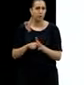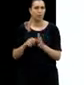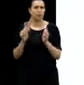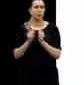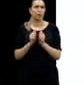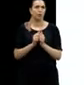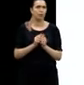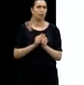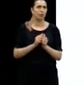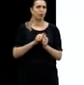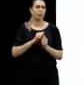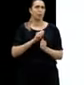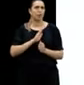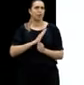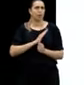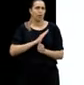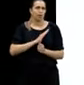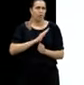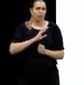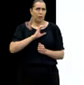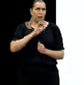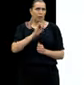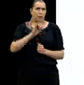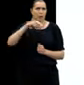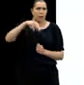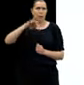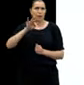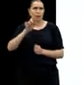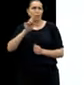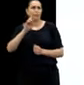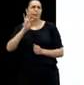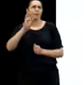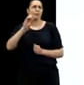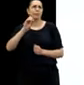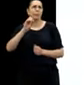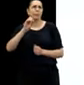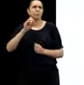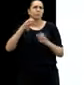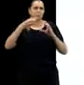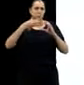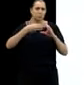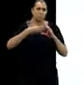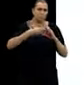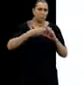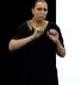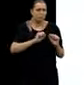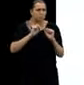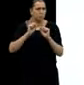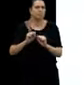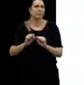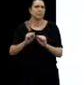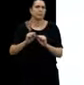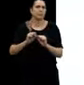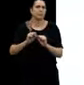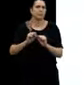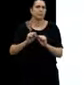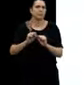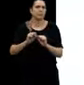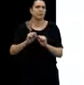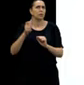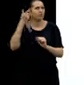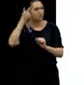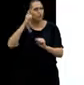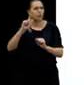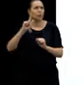o infarto agudo do miocárdio, ou seja, essas células como uma potencial terapia para